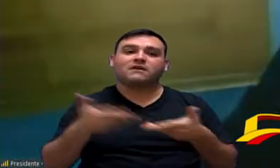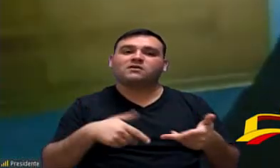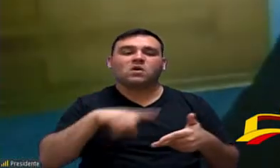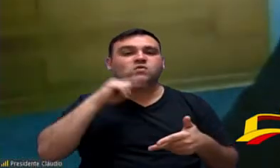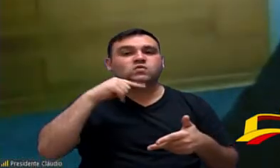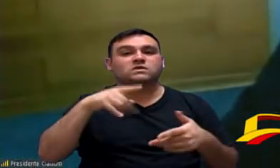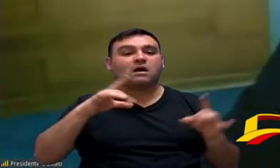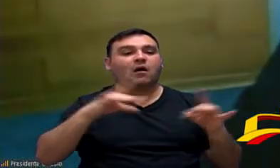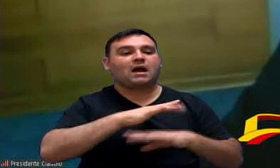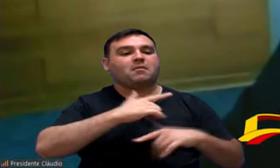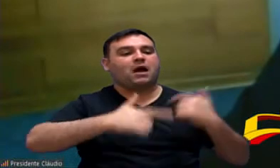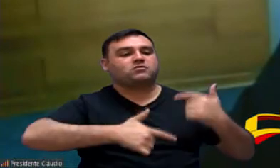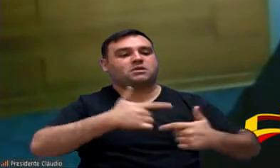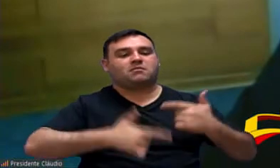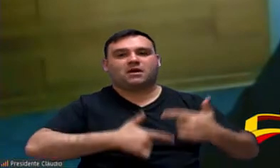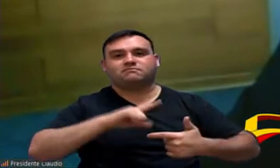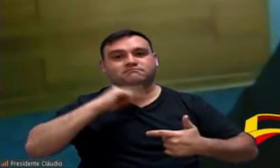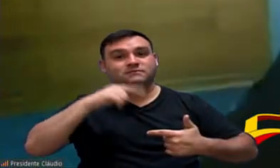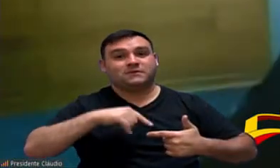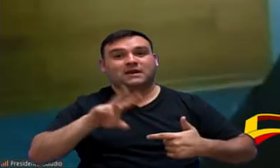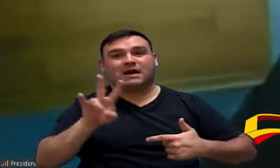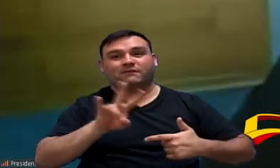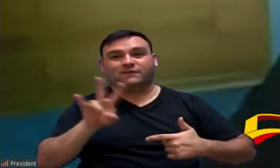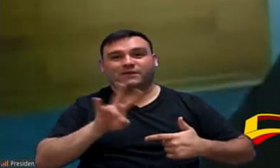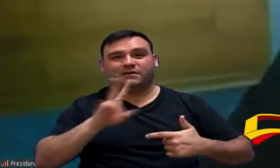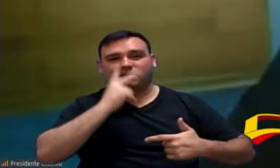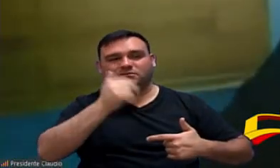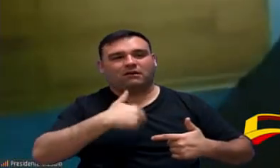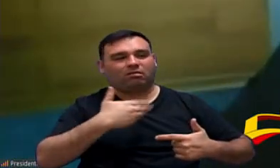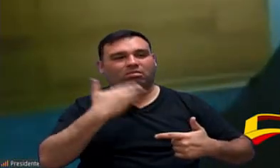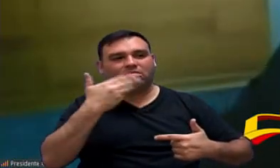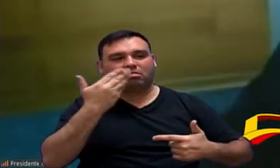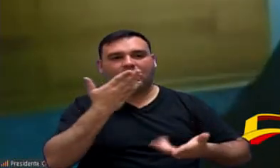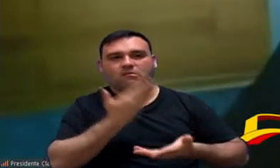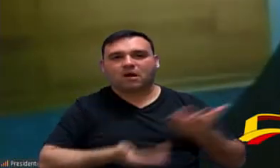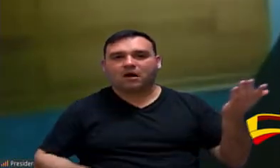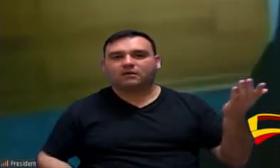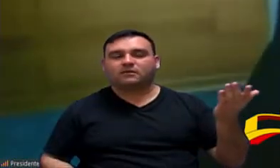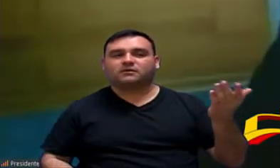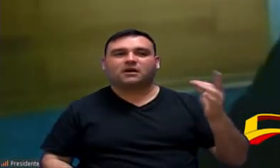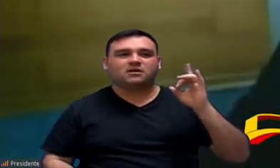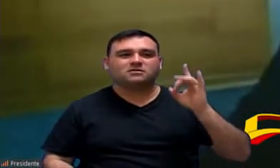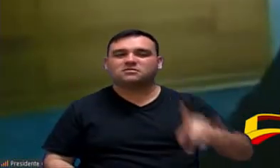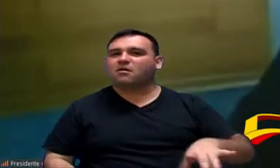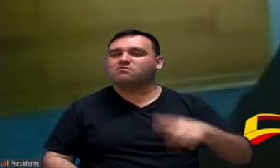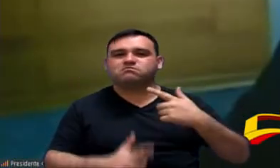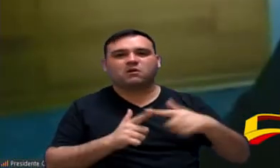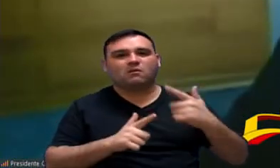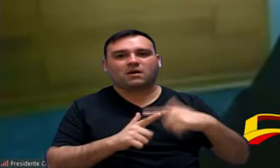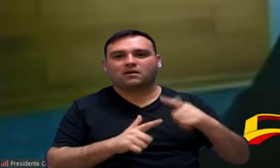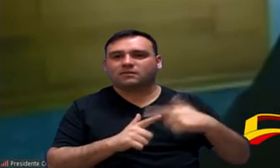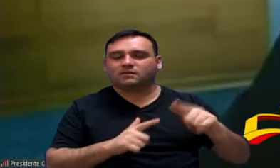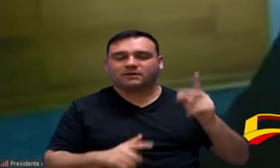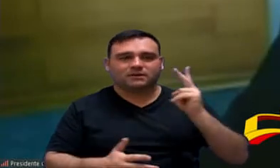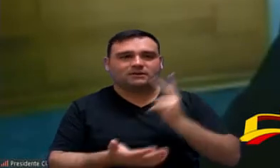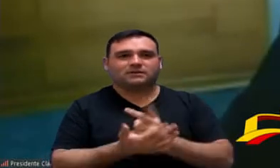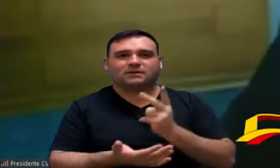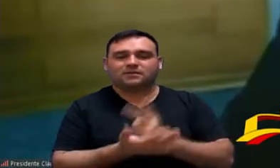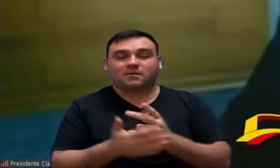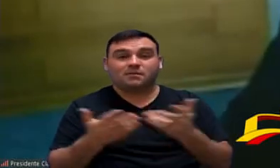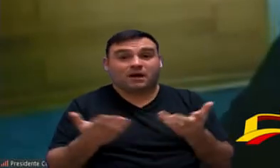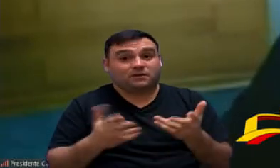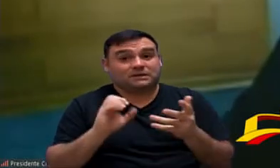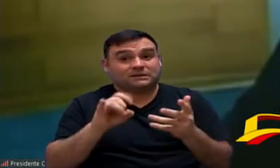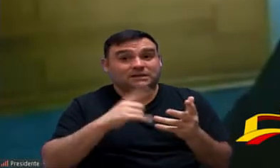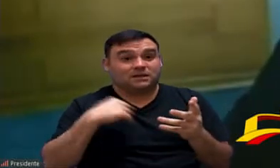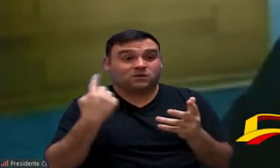conseguiram terminar o serviço. Essa Vivo que anda morto, essa empresa, infelizmente, só dá dor de cabeça. Né? Mas, infelizmente, se